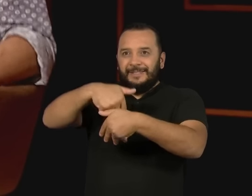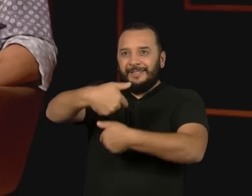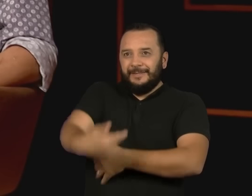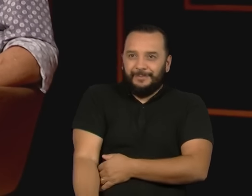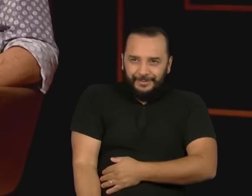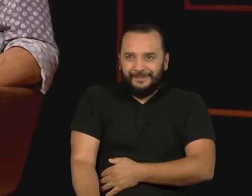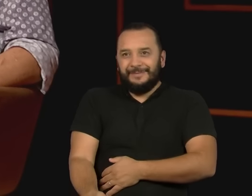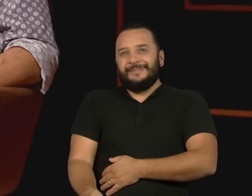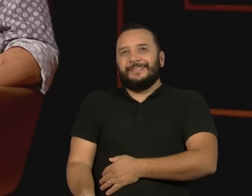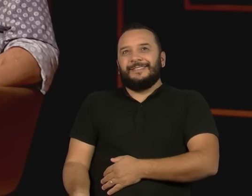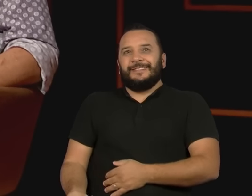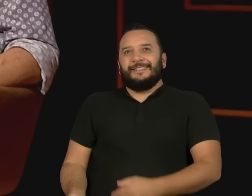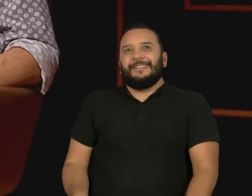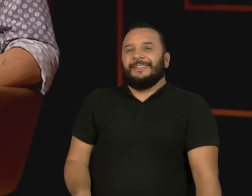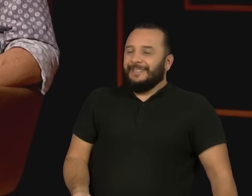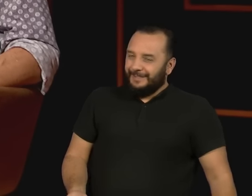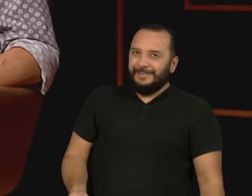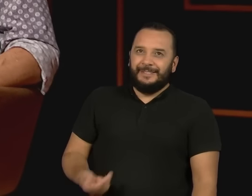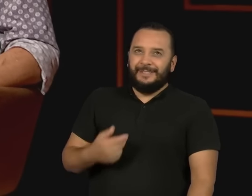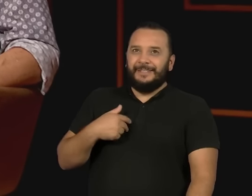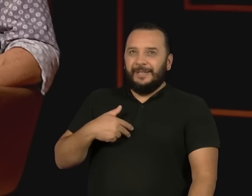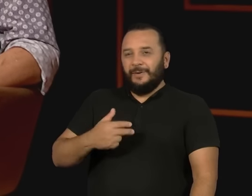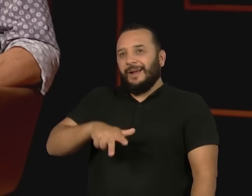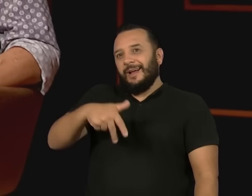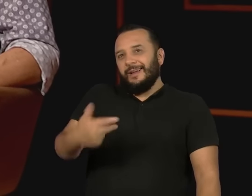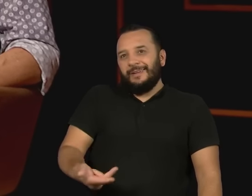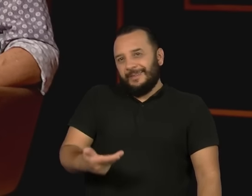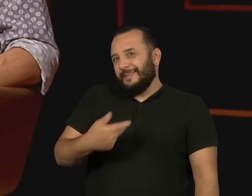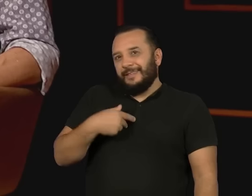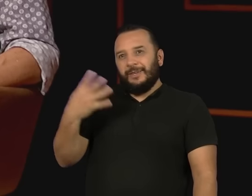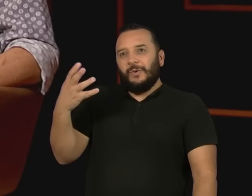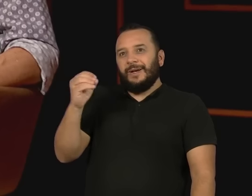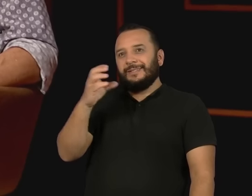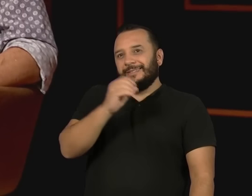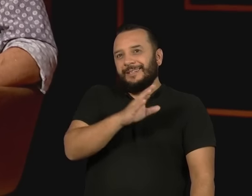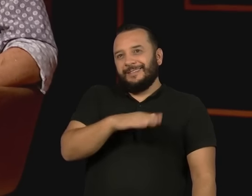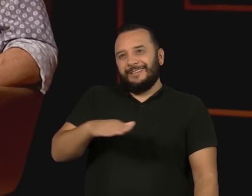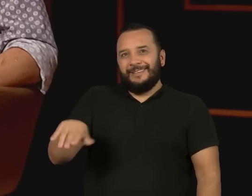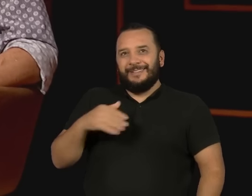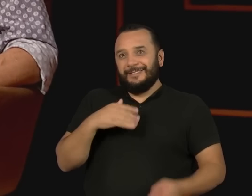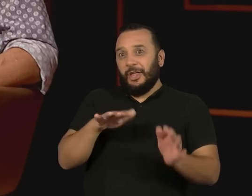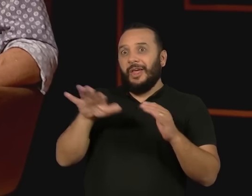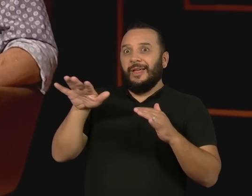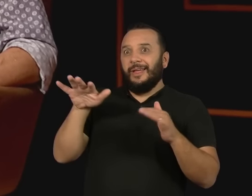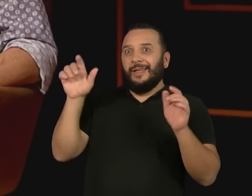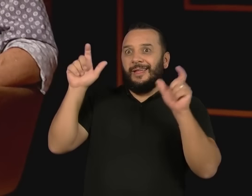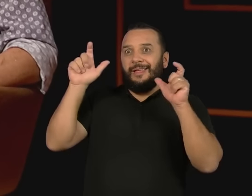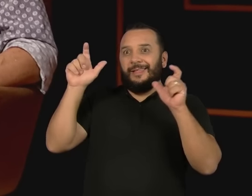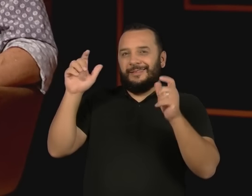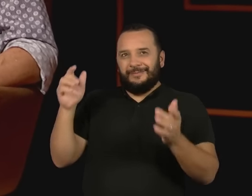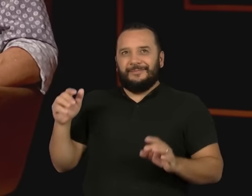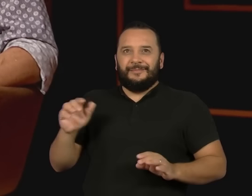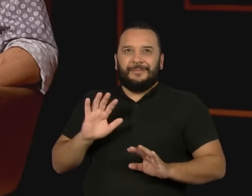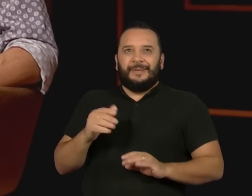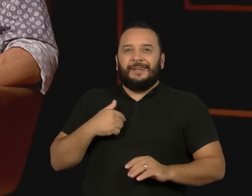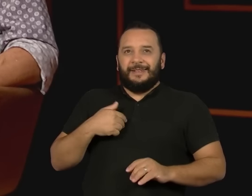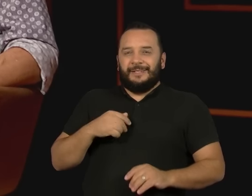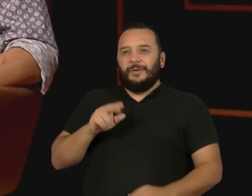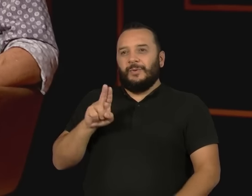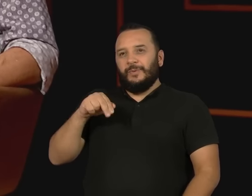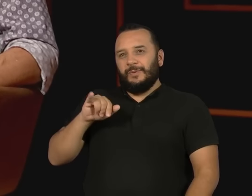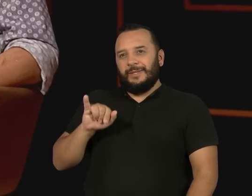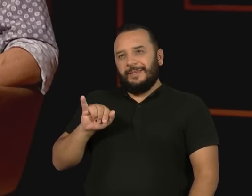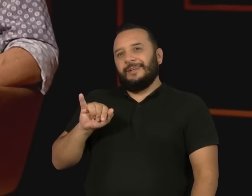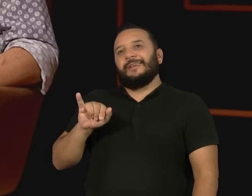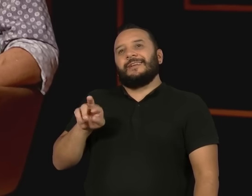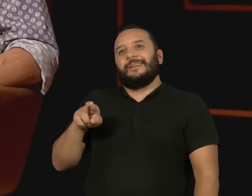tampou para frente e eu caí na frente de, sei lá, 400 crianças. Mas é isso, não foi na Unirio que eu aprendi a fazer